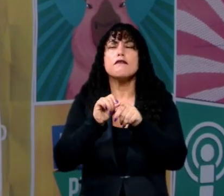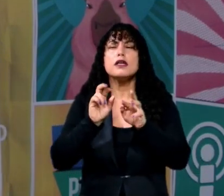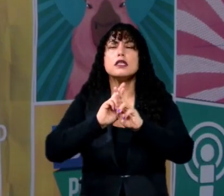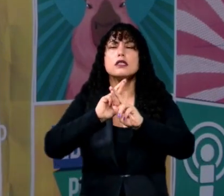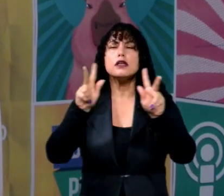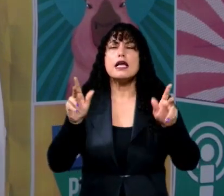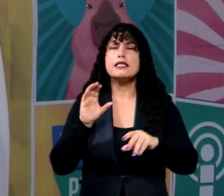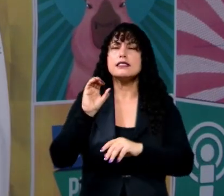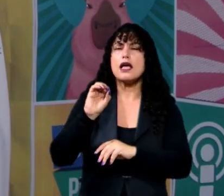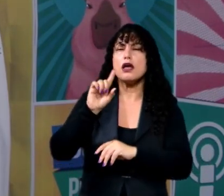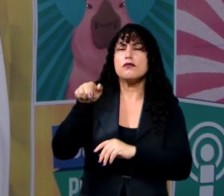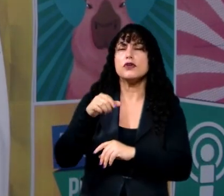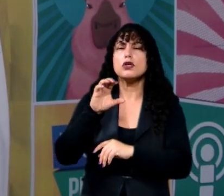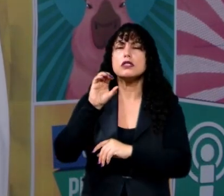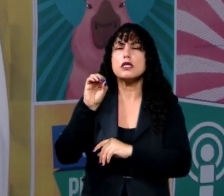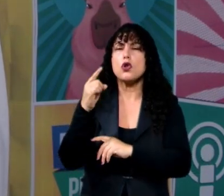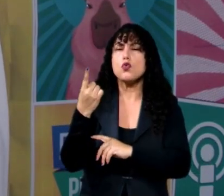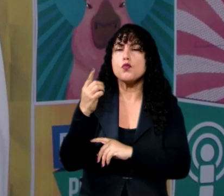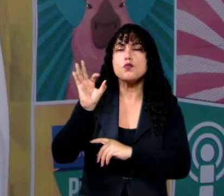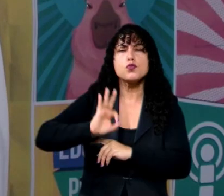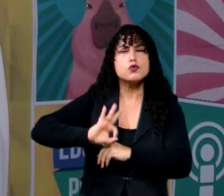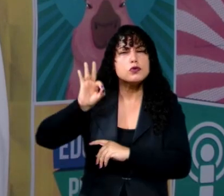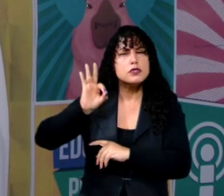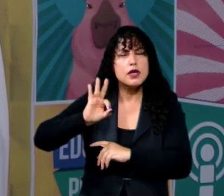é 0,01%.